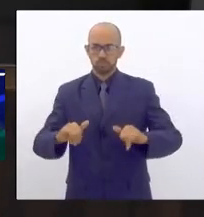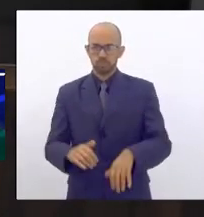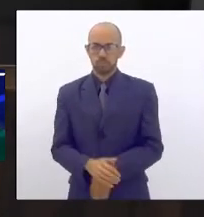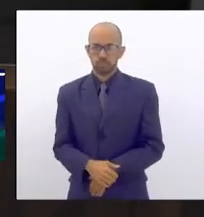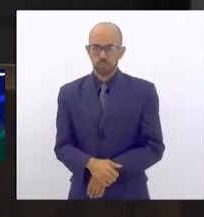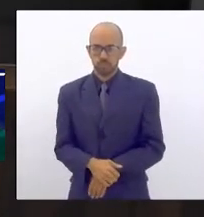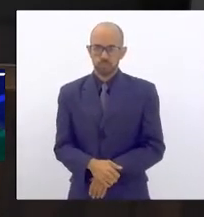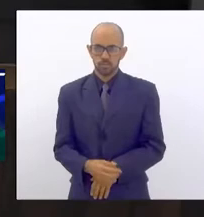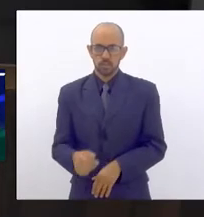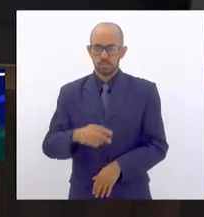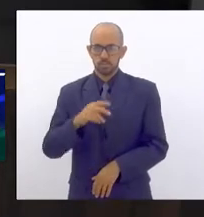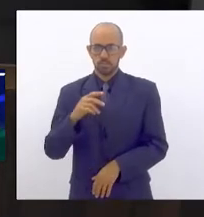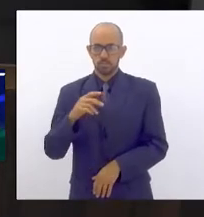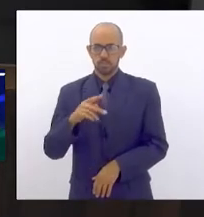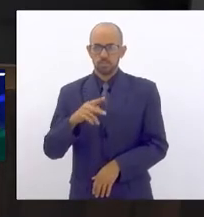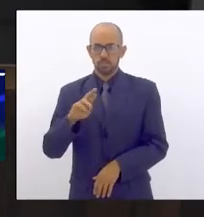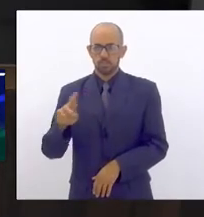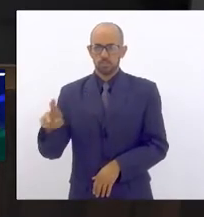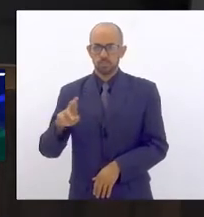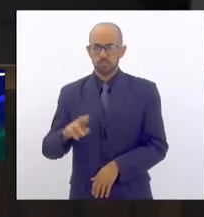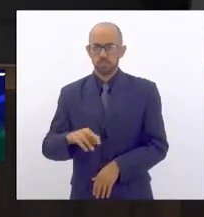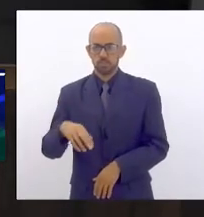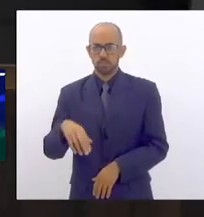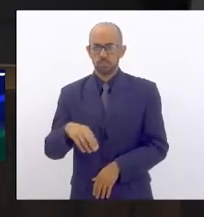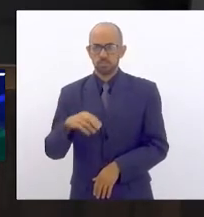de resolução 1424.